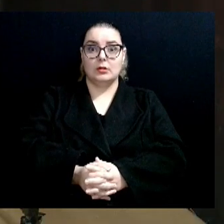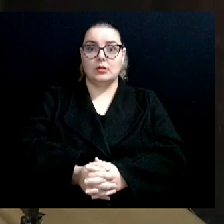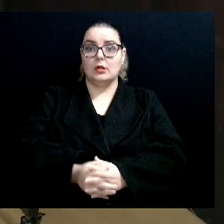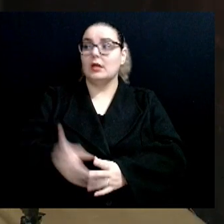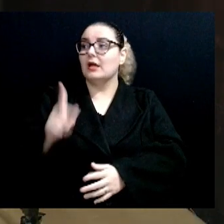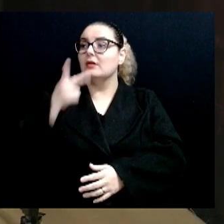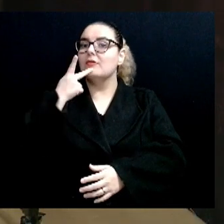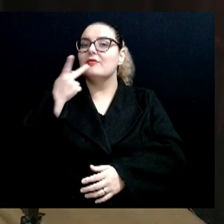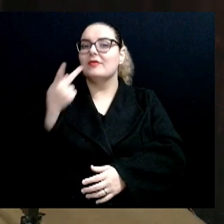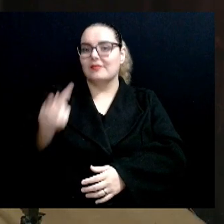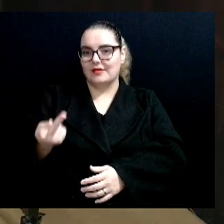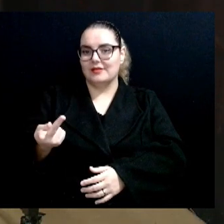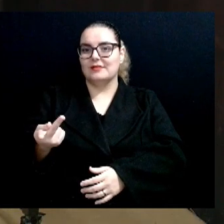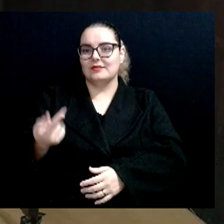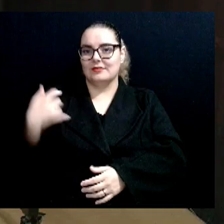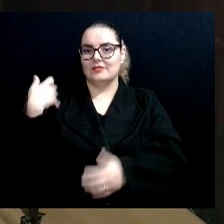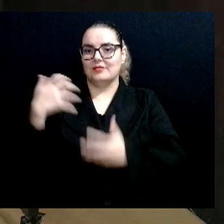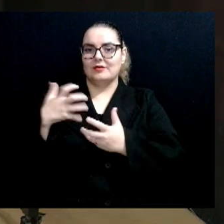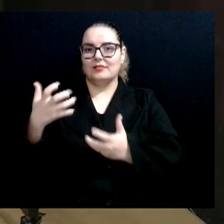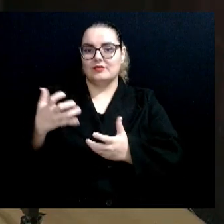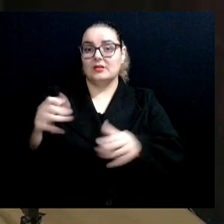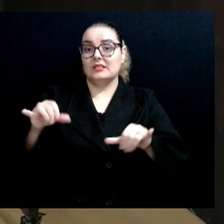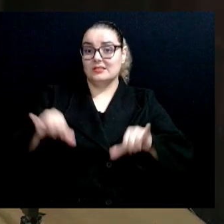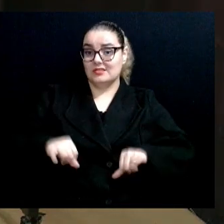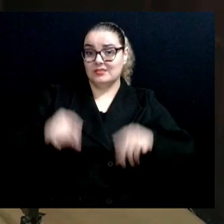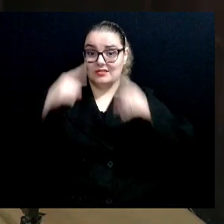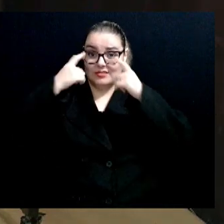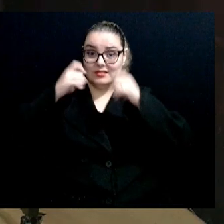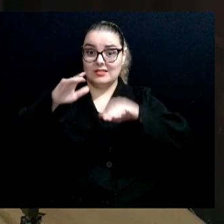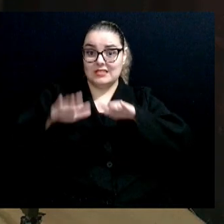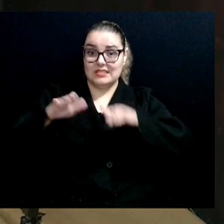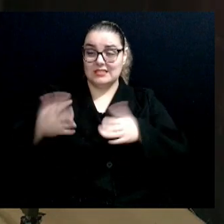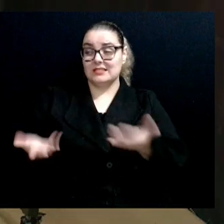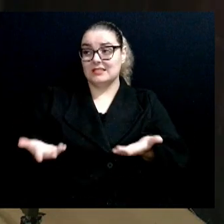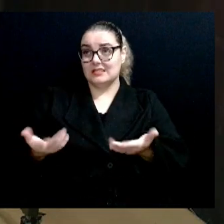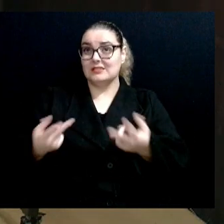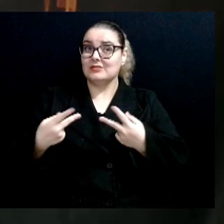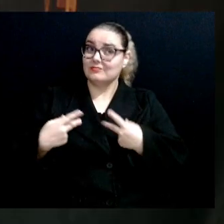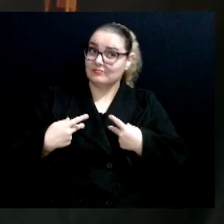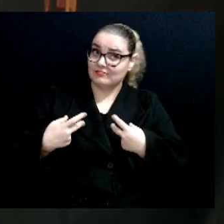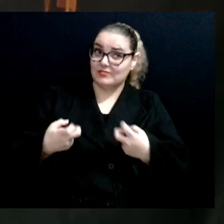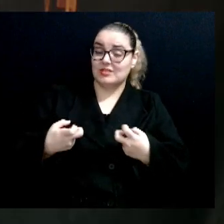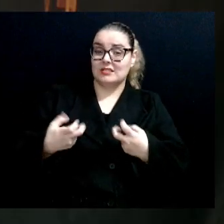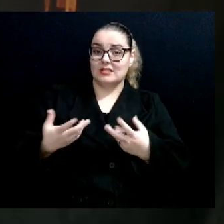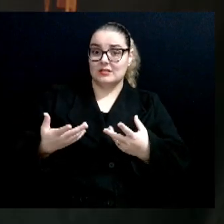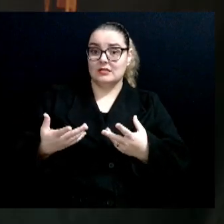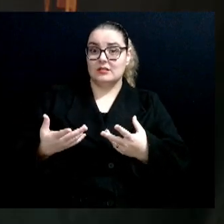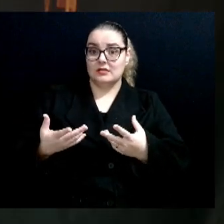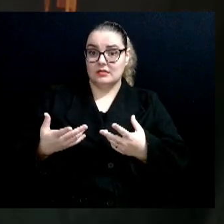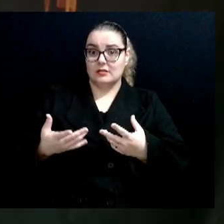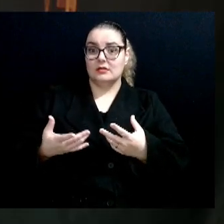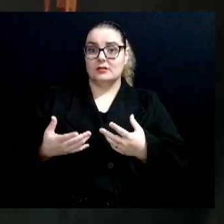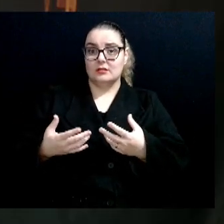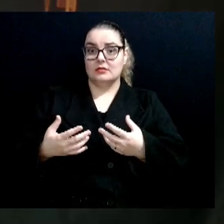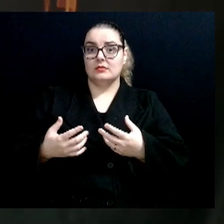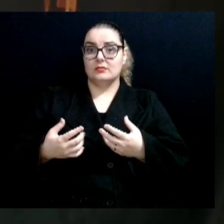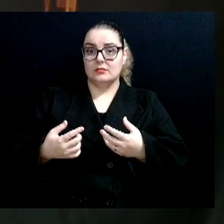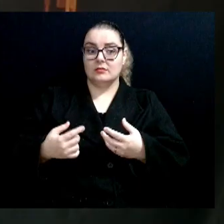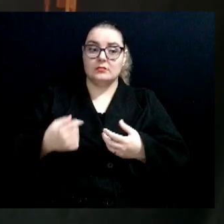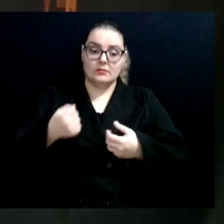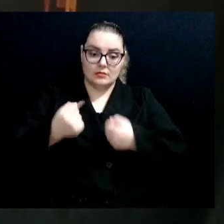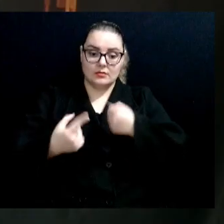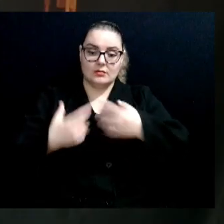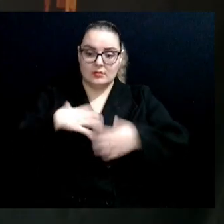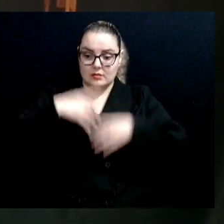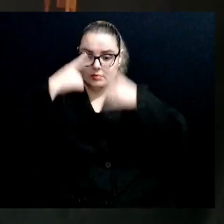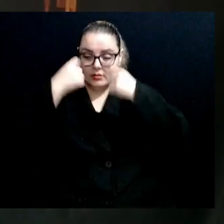pessoa Isso. idosa que está sofrendo a violência, às vezes ela até está percebendo que ela está sendo agredida de alguma forma. Uhum. Aí o